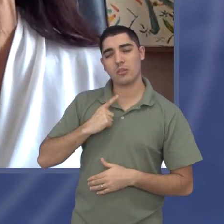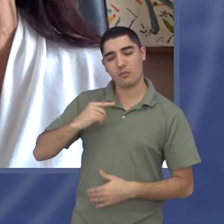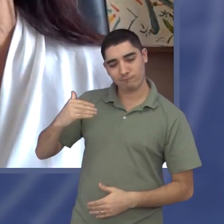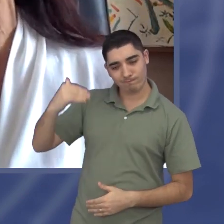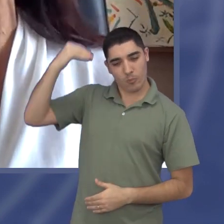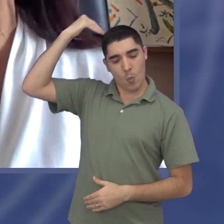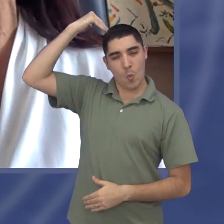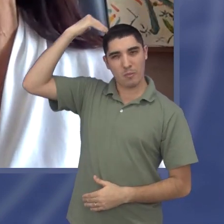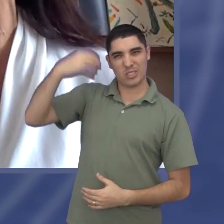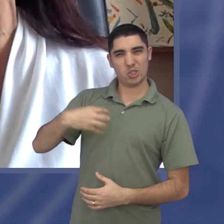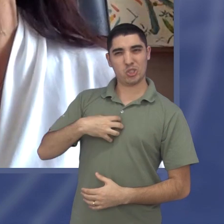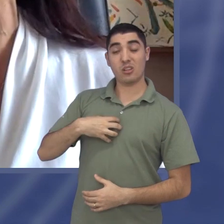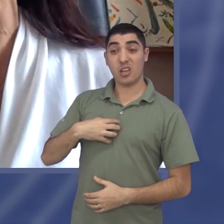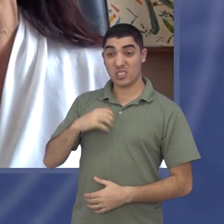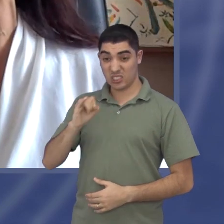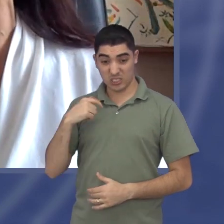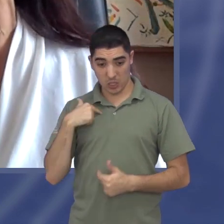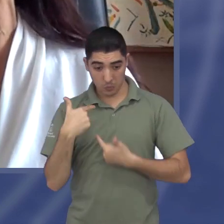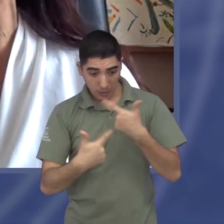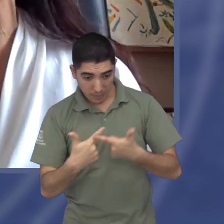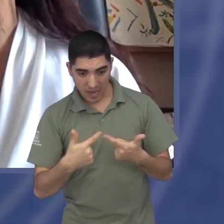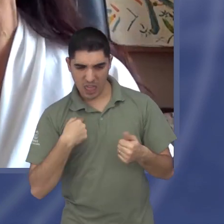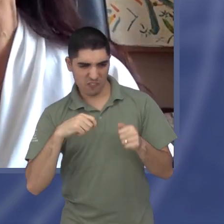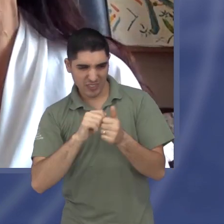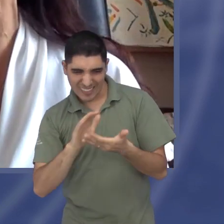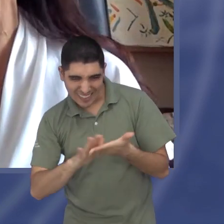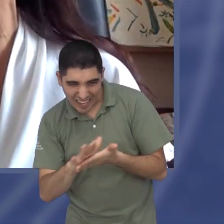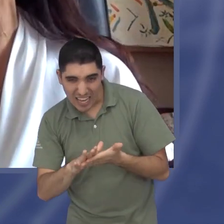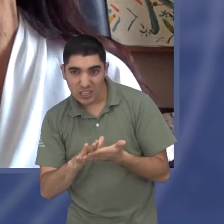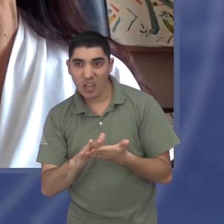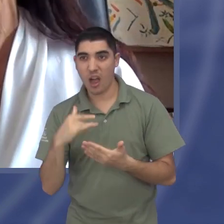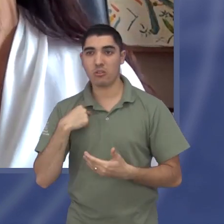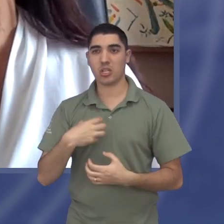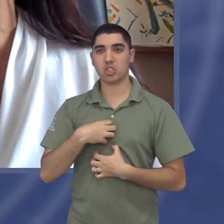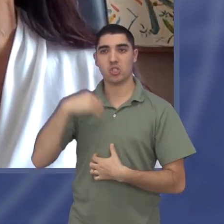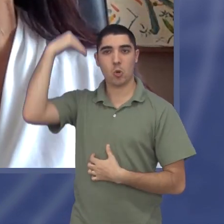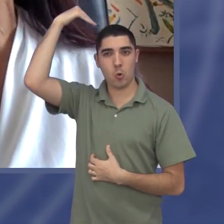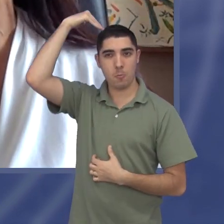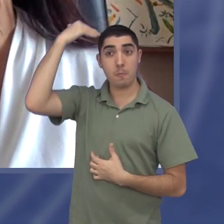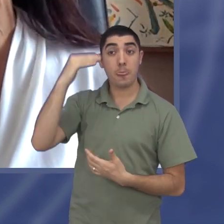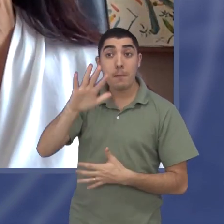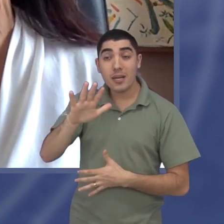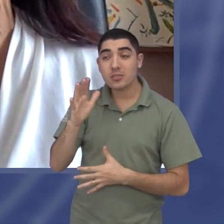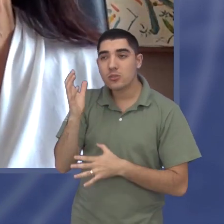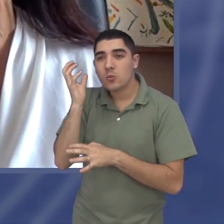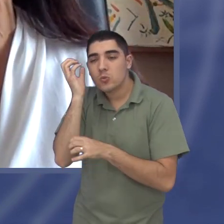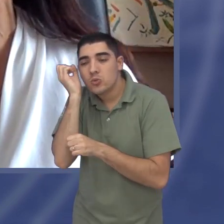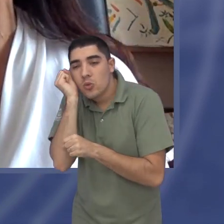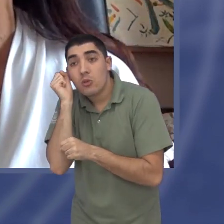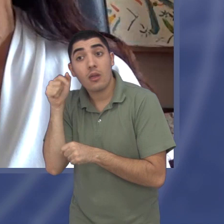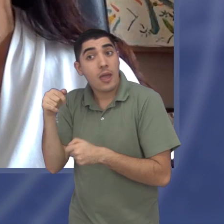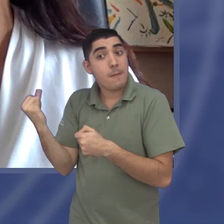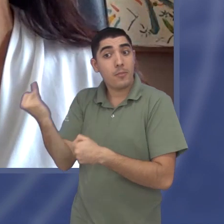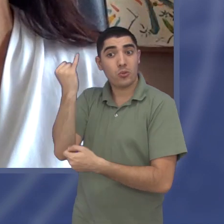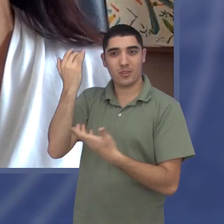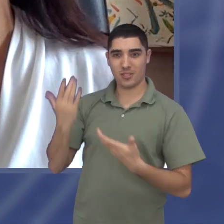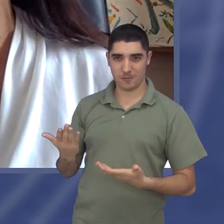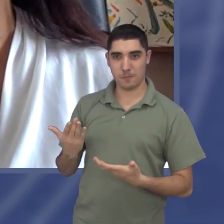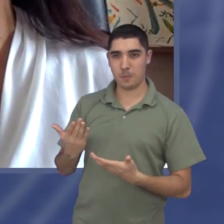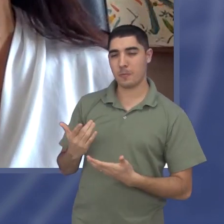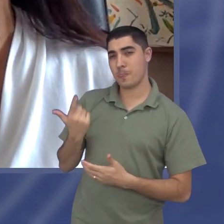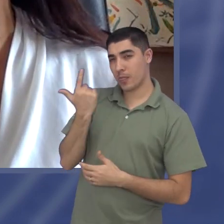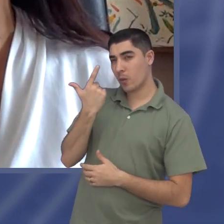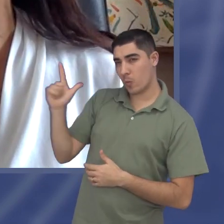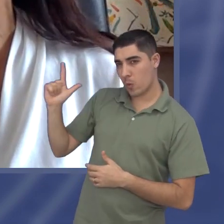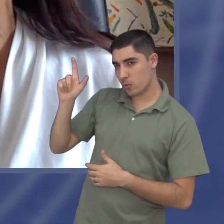tempo, né? E quando a gente não está produtivo, não está fazendo, a gente se culpa, até quando está dormindo. E o sono é necessário. O